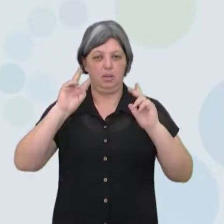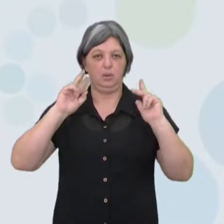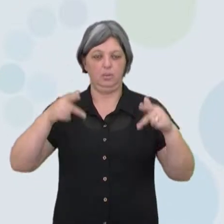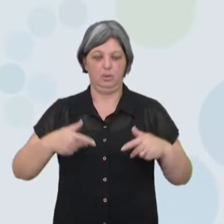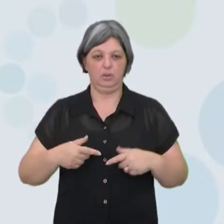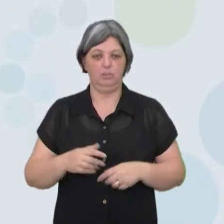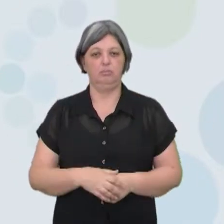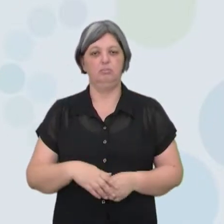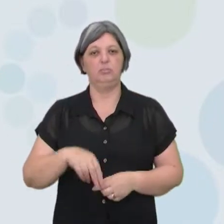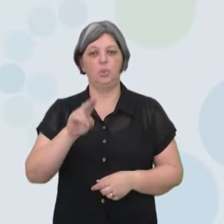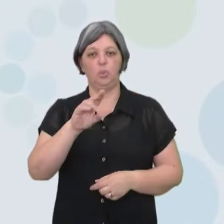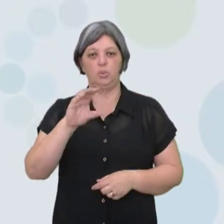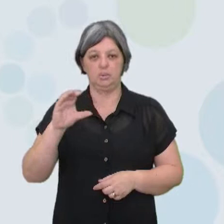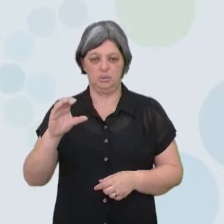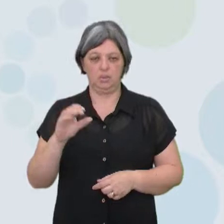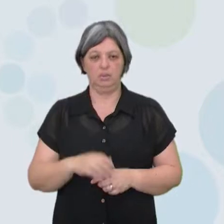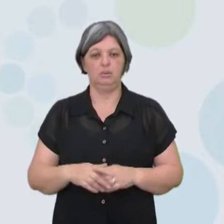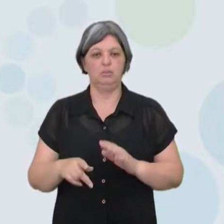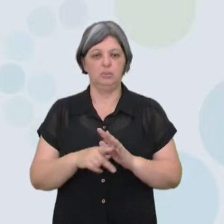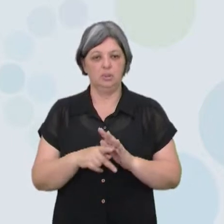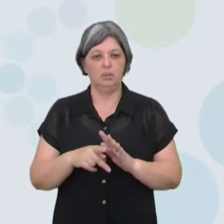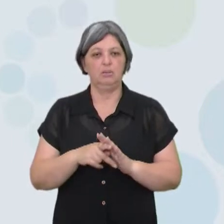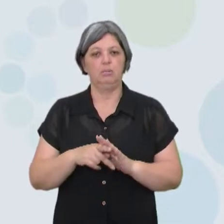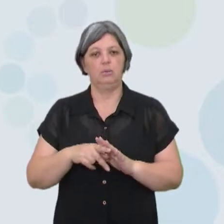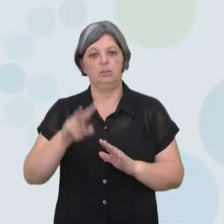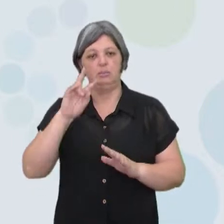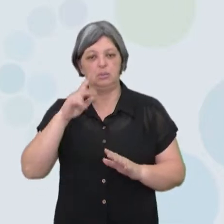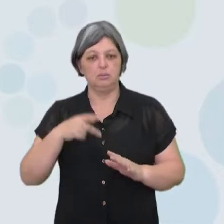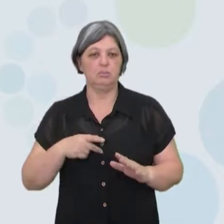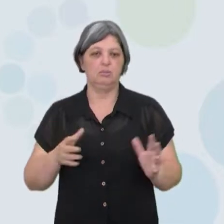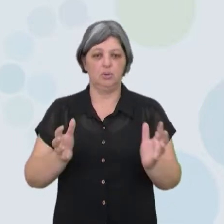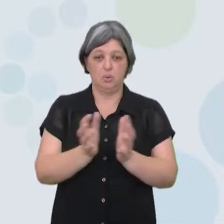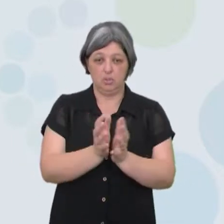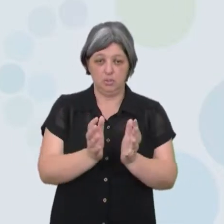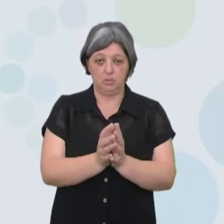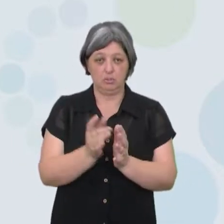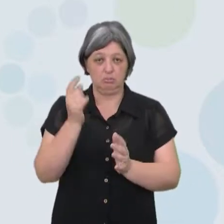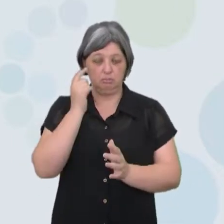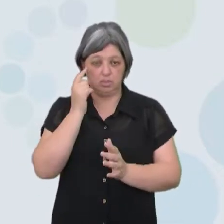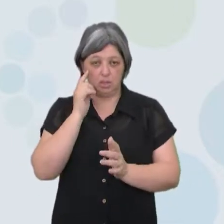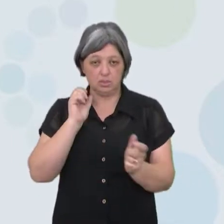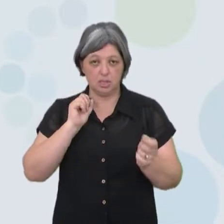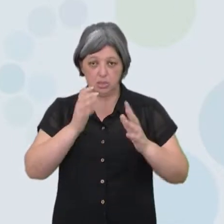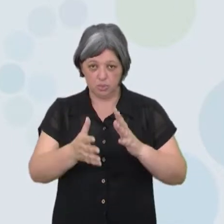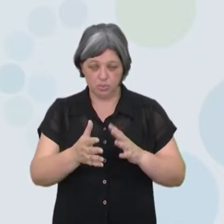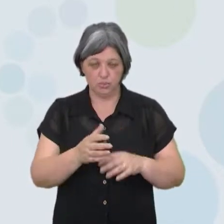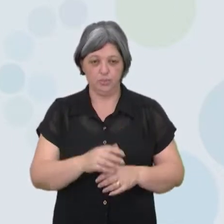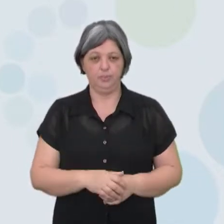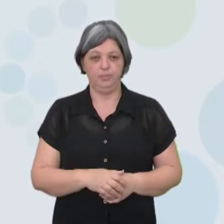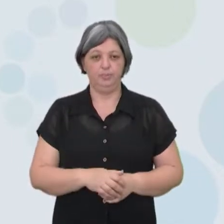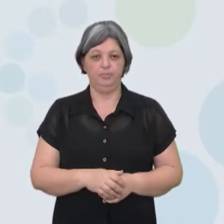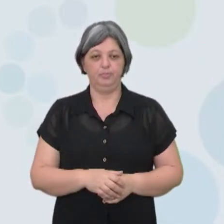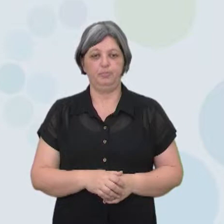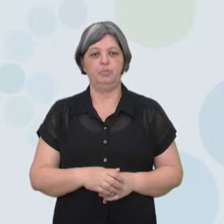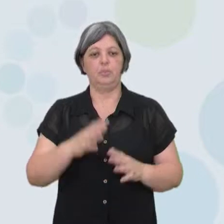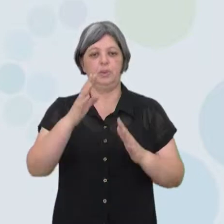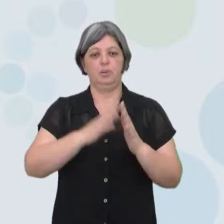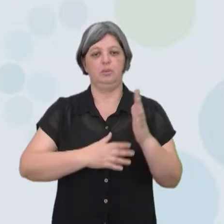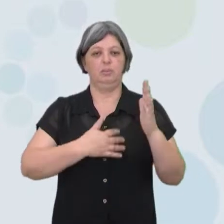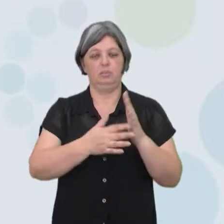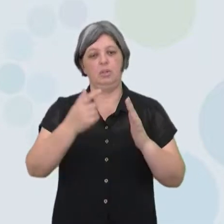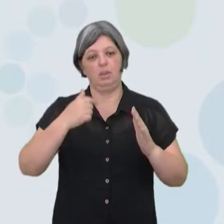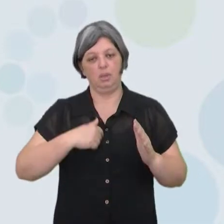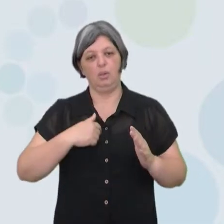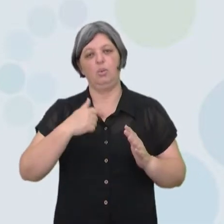unidade curricular é Pessoal e Coletivo, Repense Suas Atitudes. E o componente curricular é Eu e o